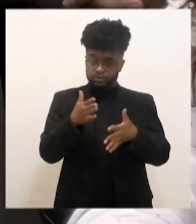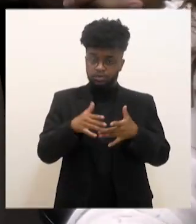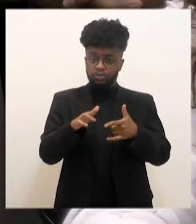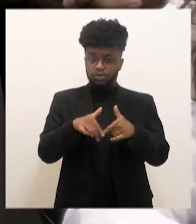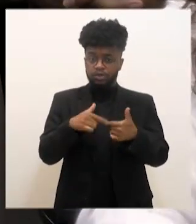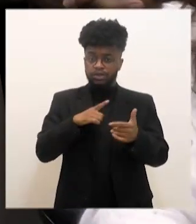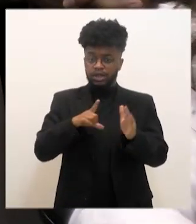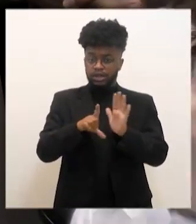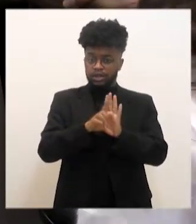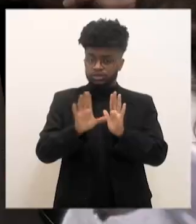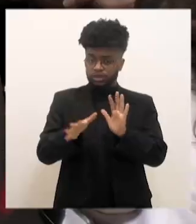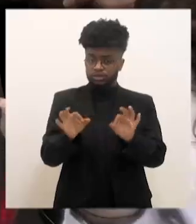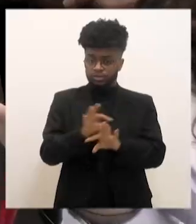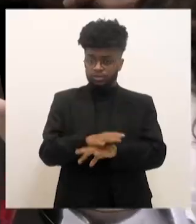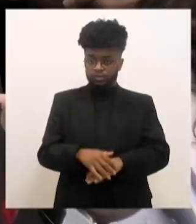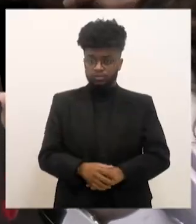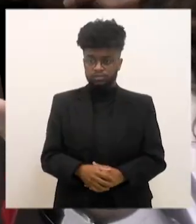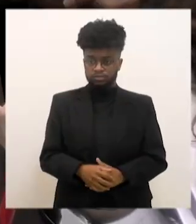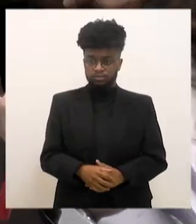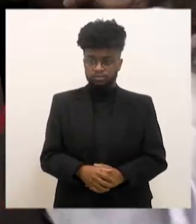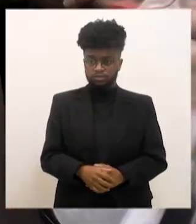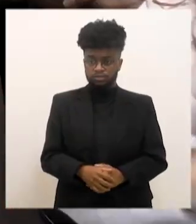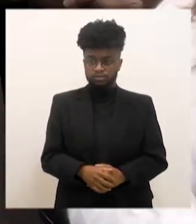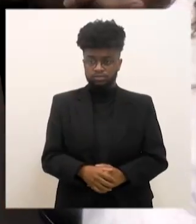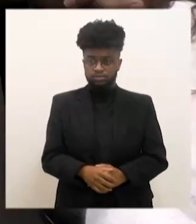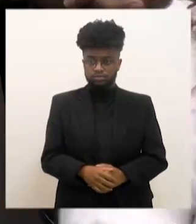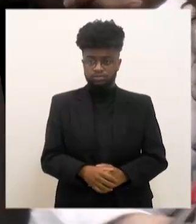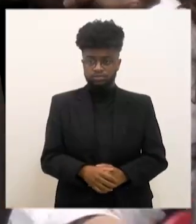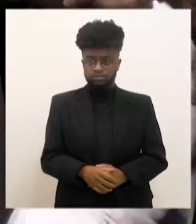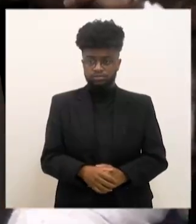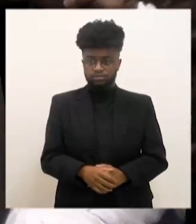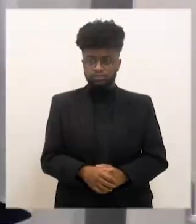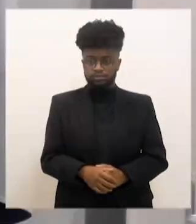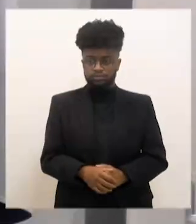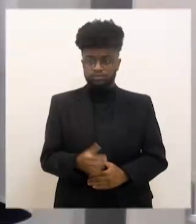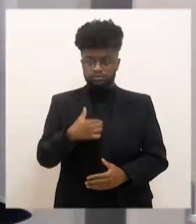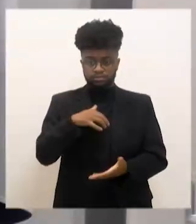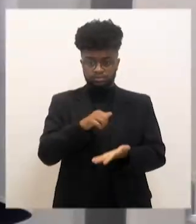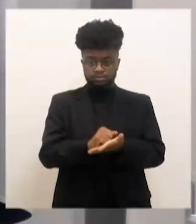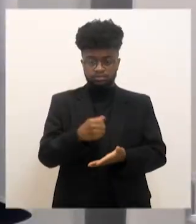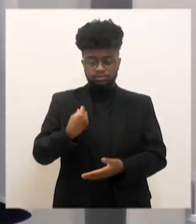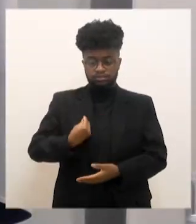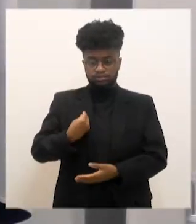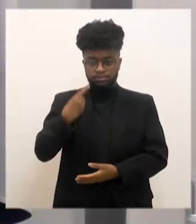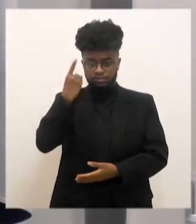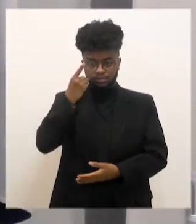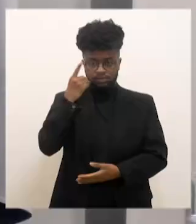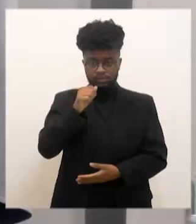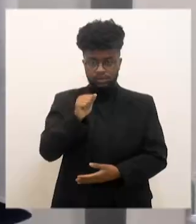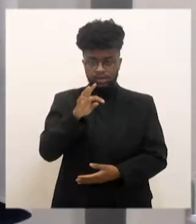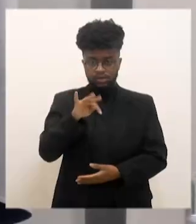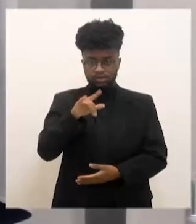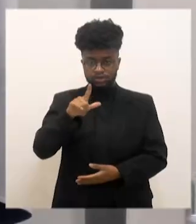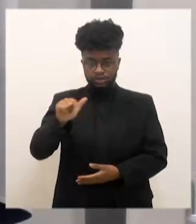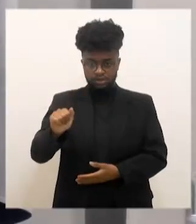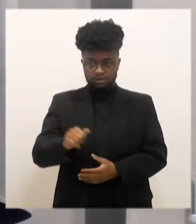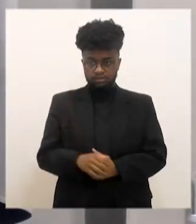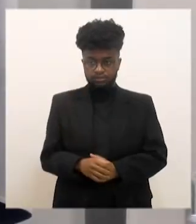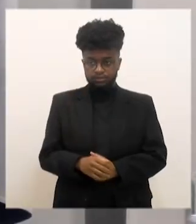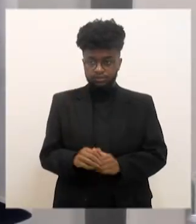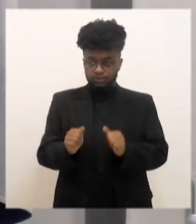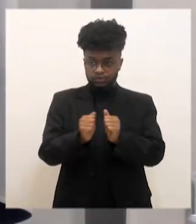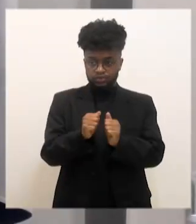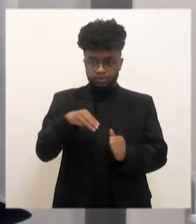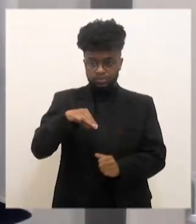prejudicabilidade pelo que eu citei aqui agora. Presidente. Registrar a presença do deputado Átila Nunes. A presença do deputado Átila Nunes, junto com